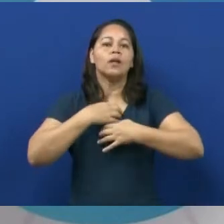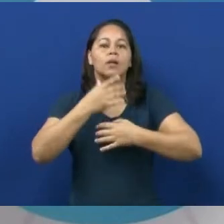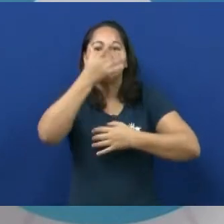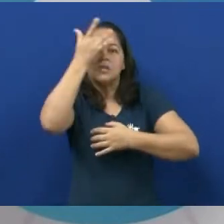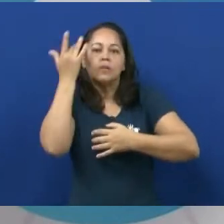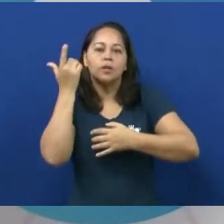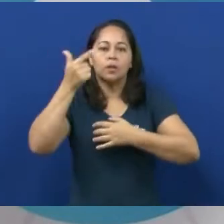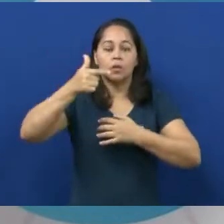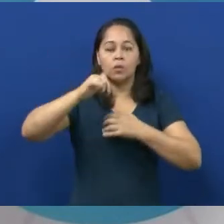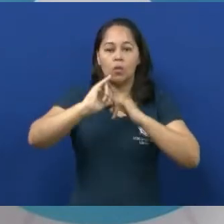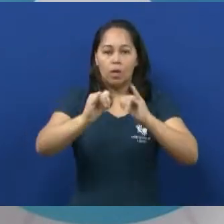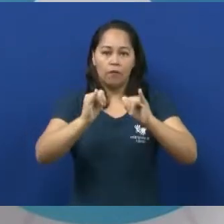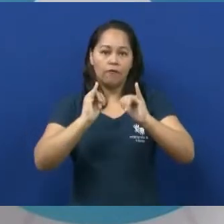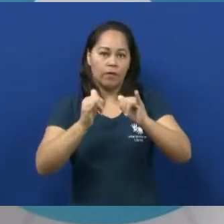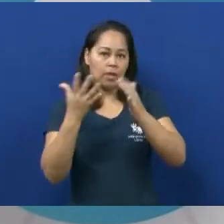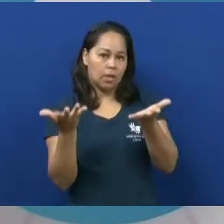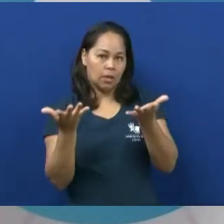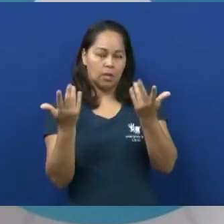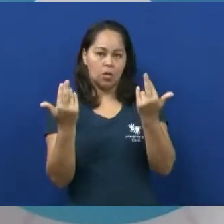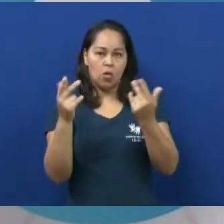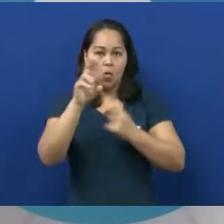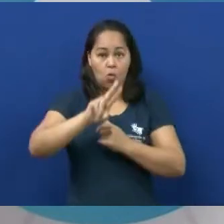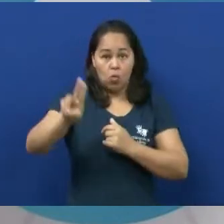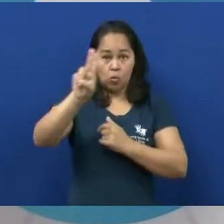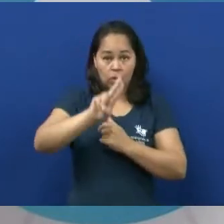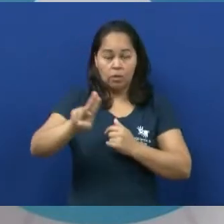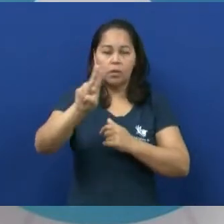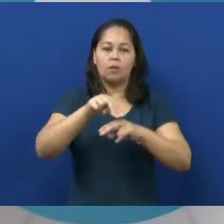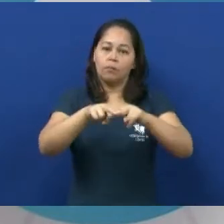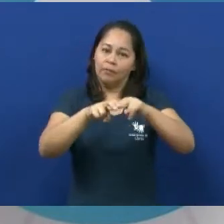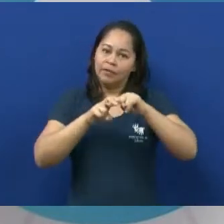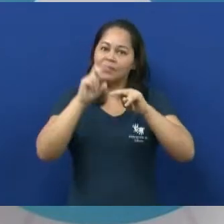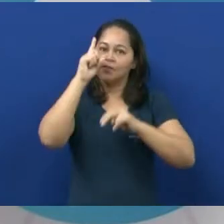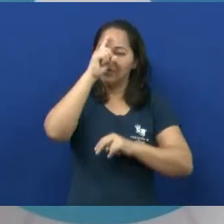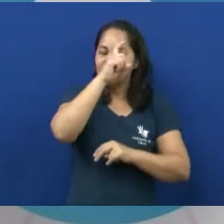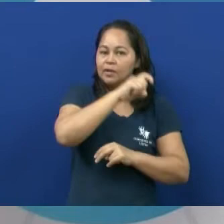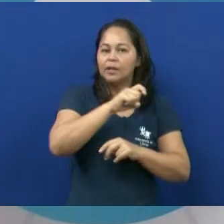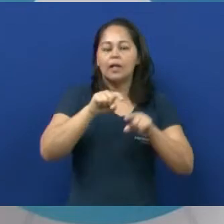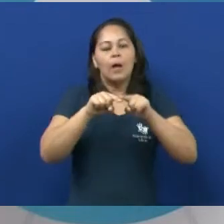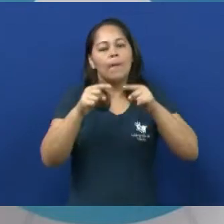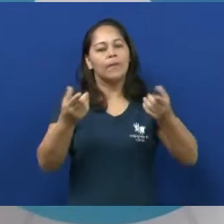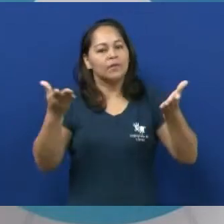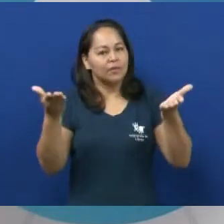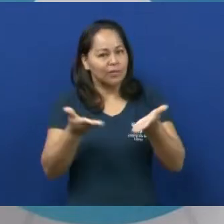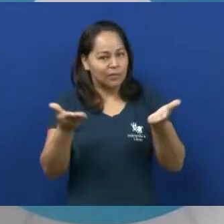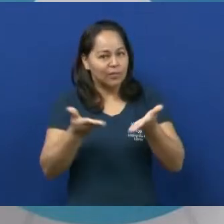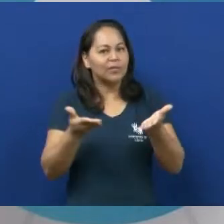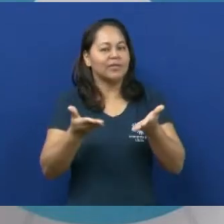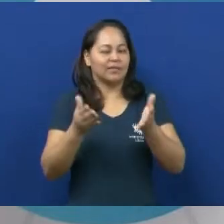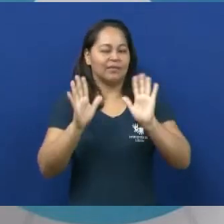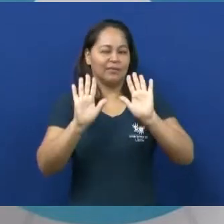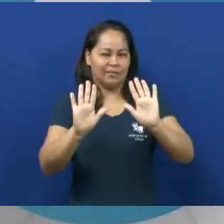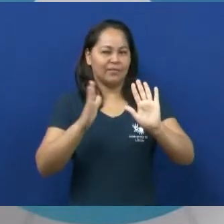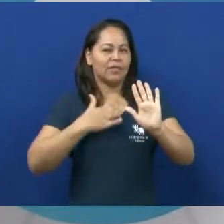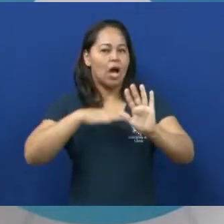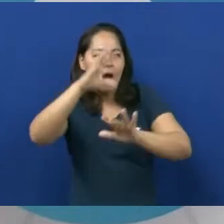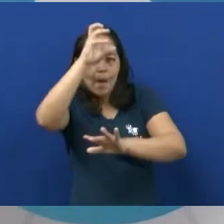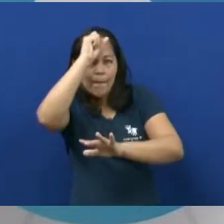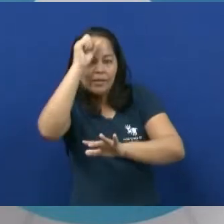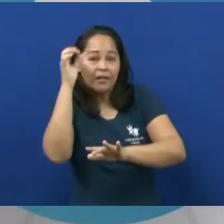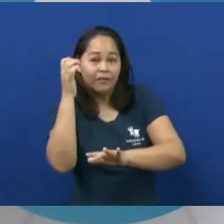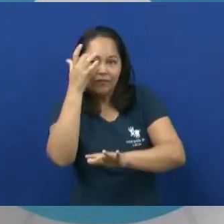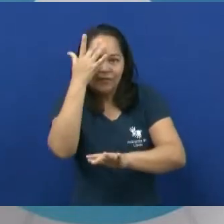falantes em inglês usam é por isso eu dificuldade mas hoje a gente vai tirar todas as dificuldades